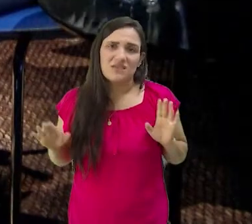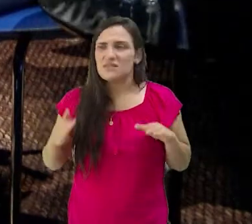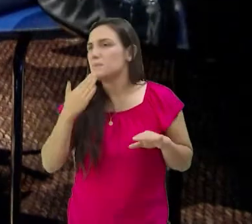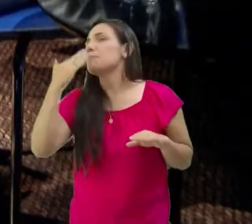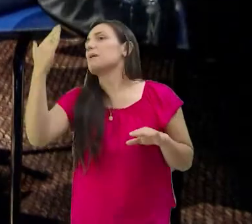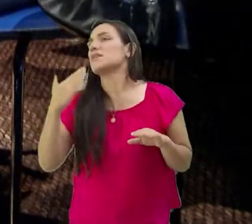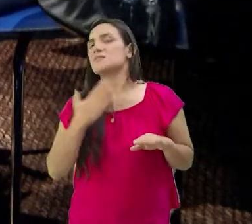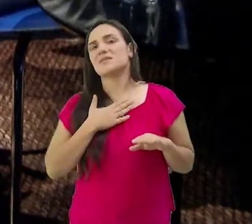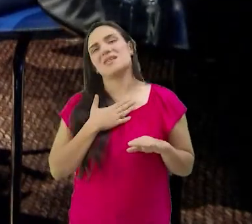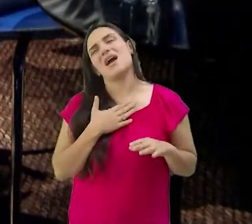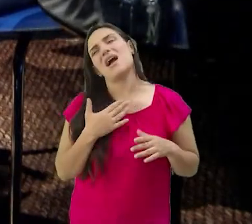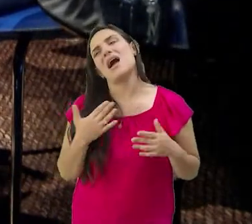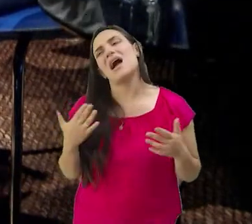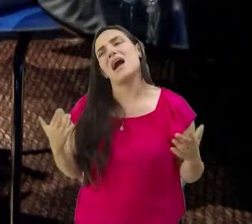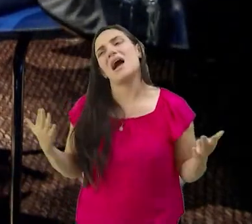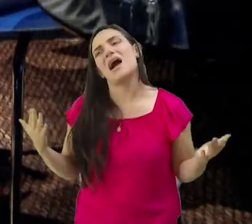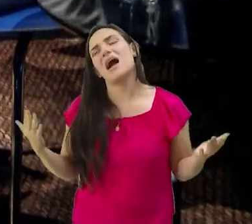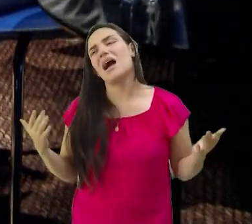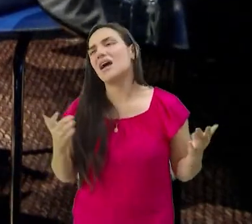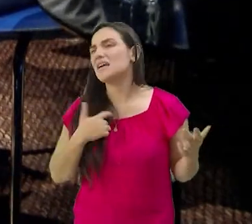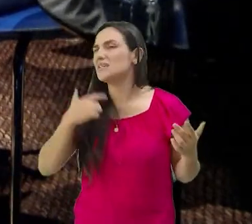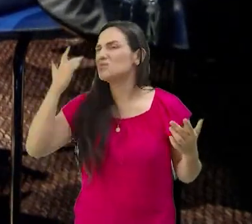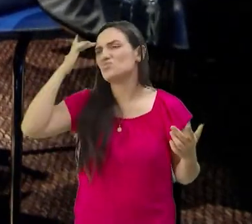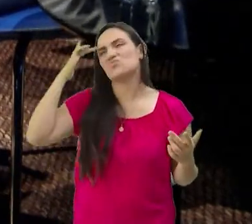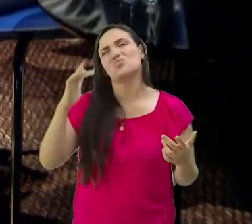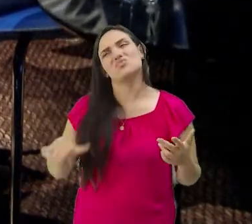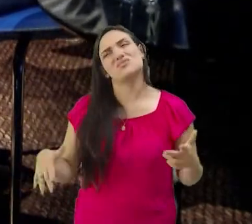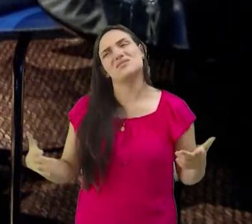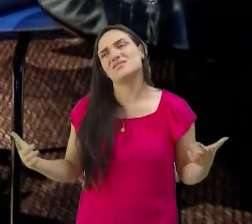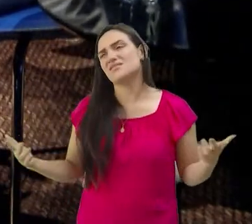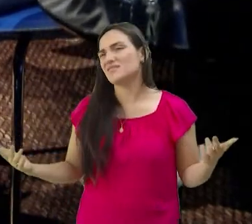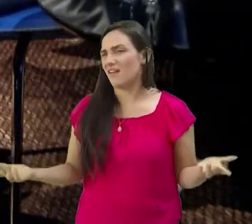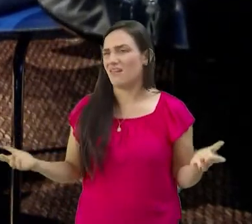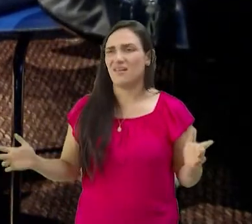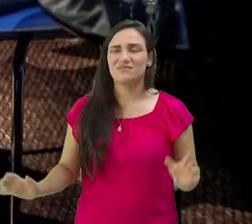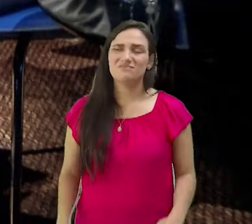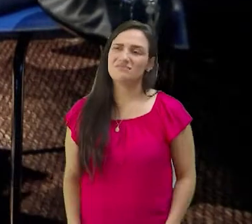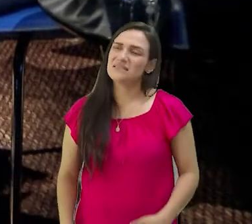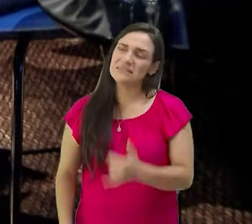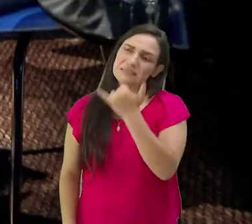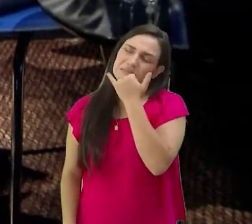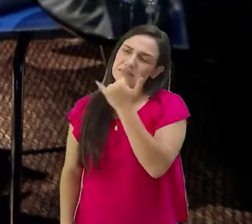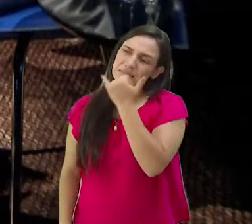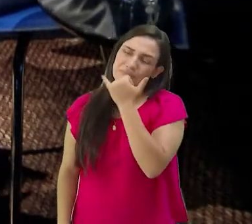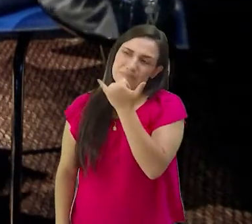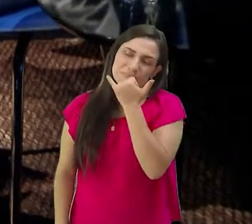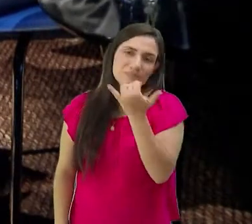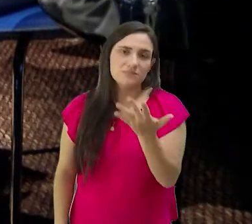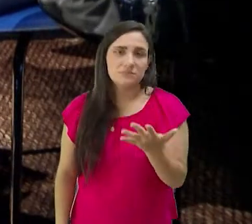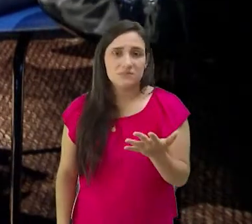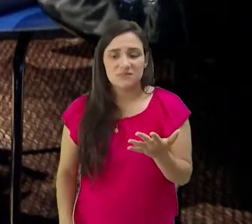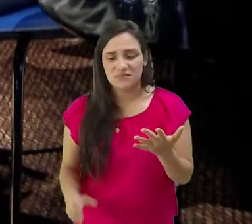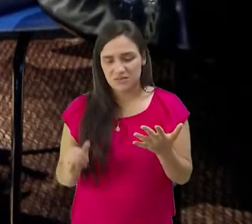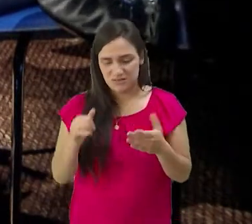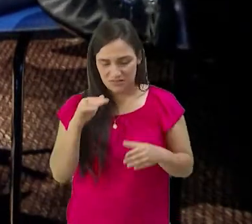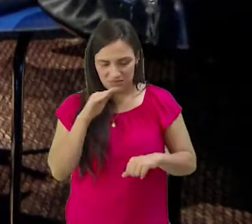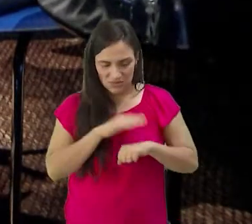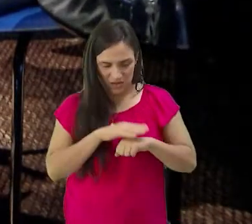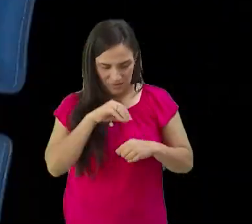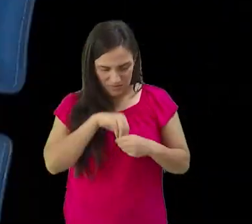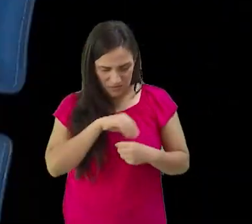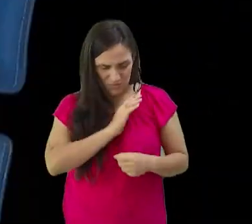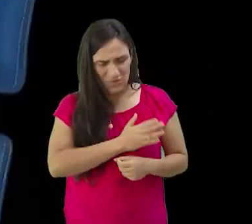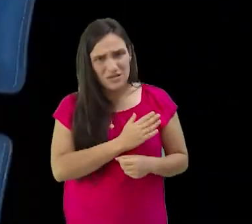verdade... Ô, queridão, eu não sei essa. Vê se escolhe uma outra. Serve essa aqui? Aí aqui eu sabia.